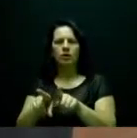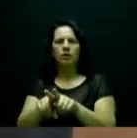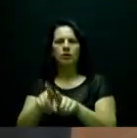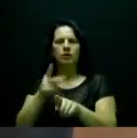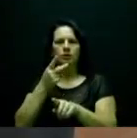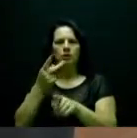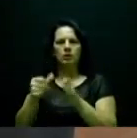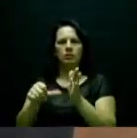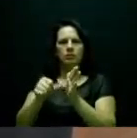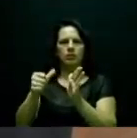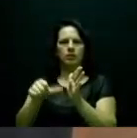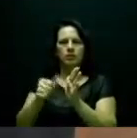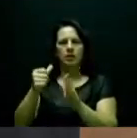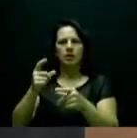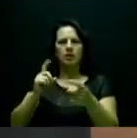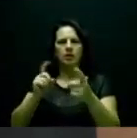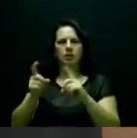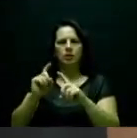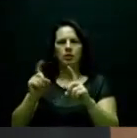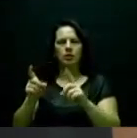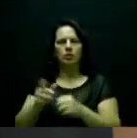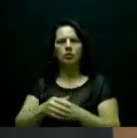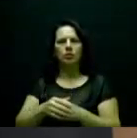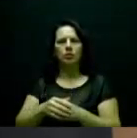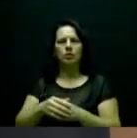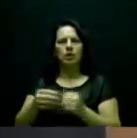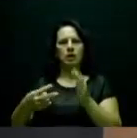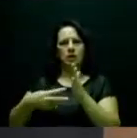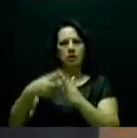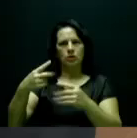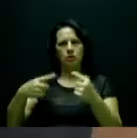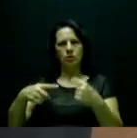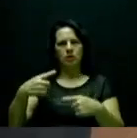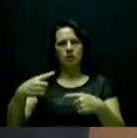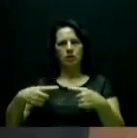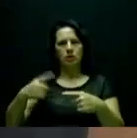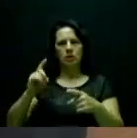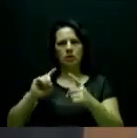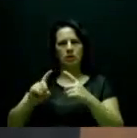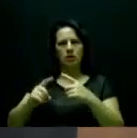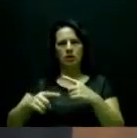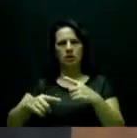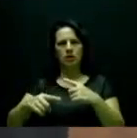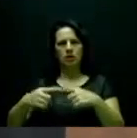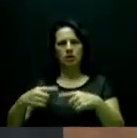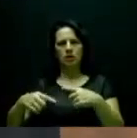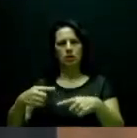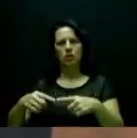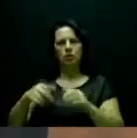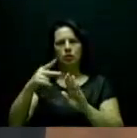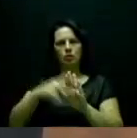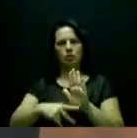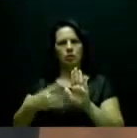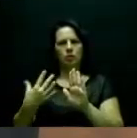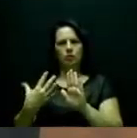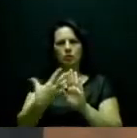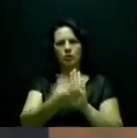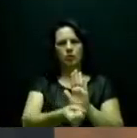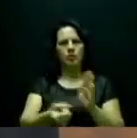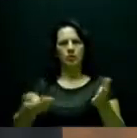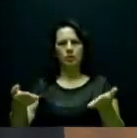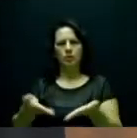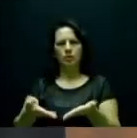fizemos a primeira sessão e a segunda sessão, no caso, primeira e segunda discussão, todos os projetos aprovados